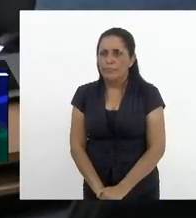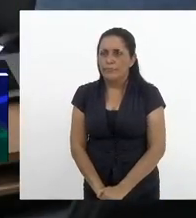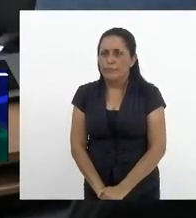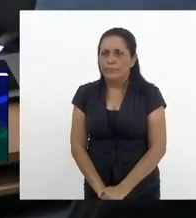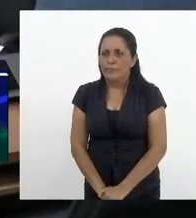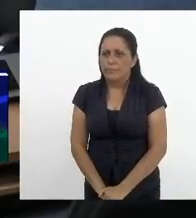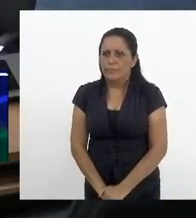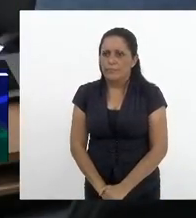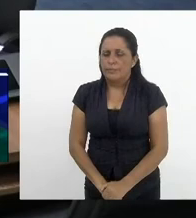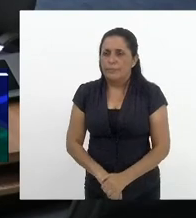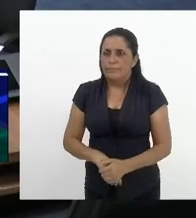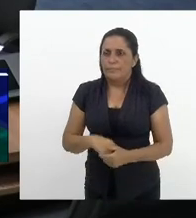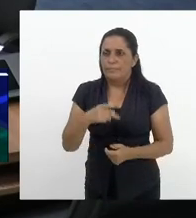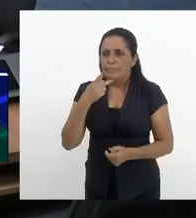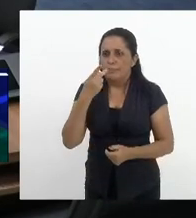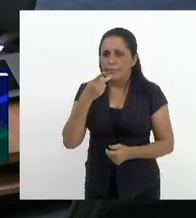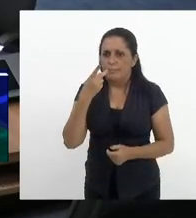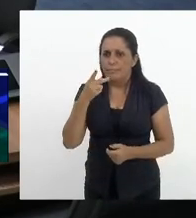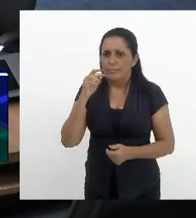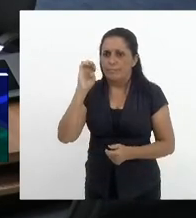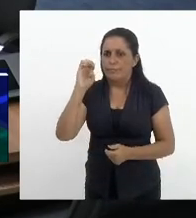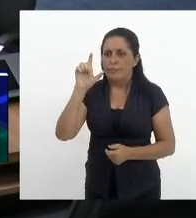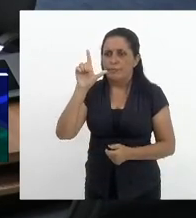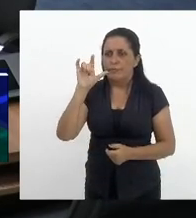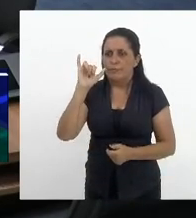Com a palavra o deputado Eliomar Coelho.